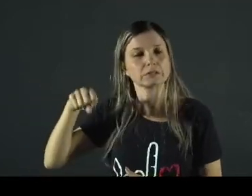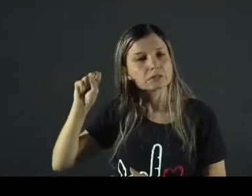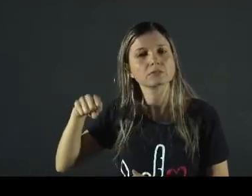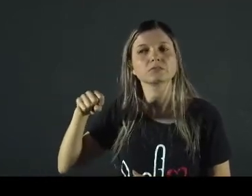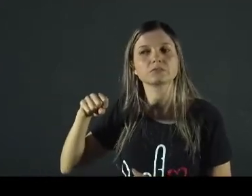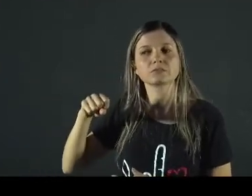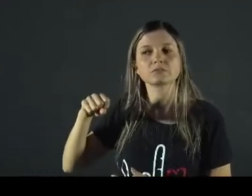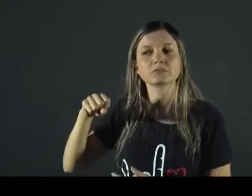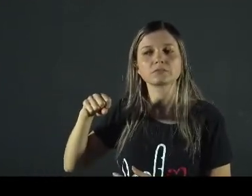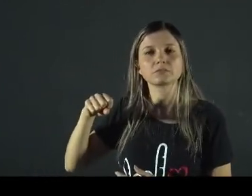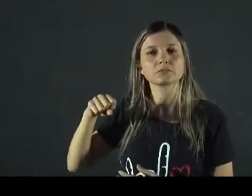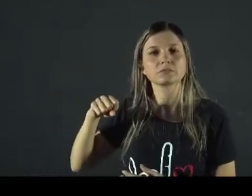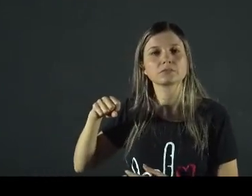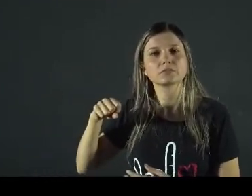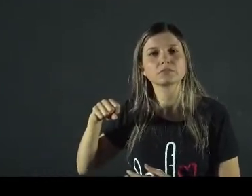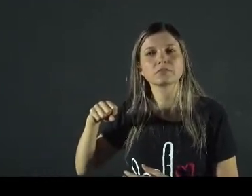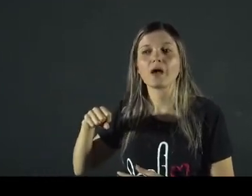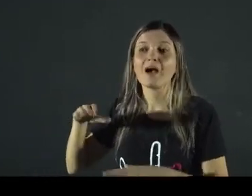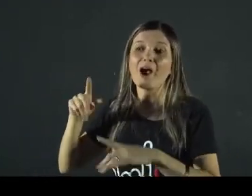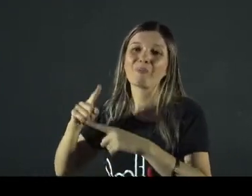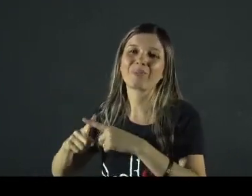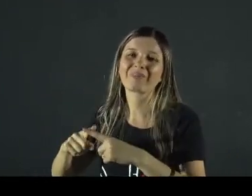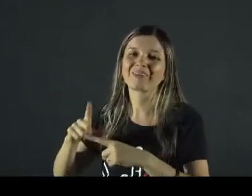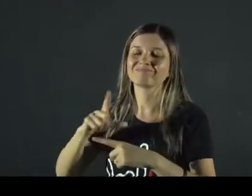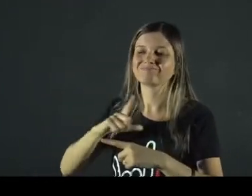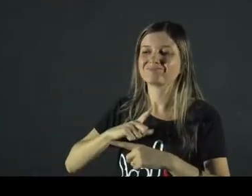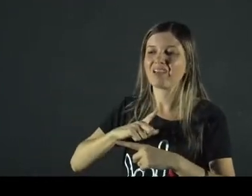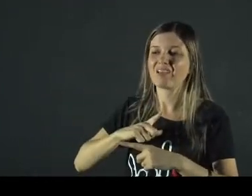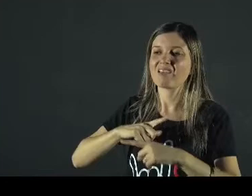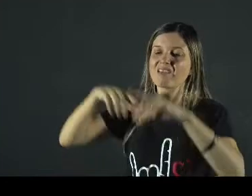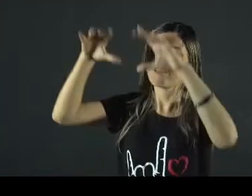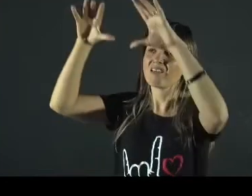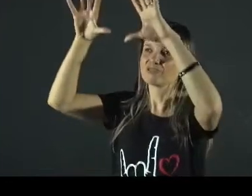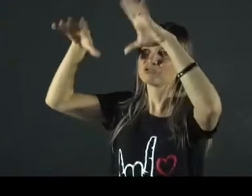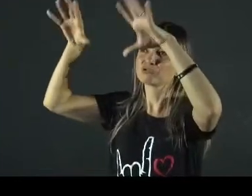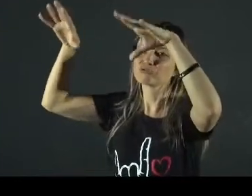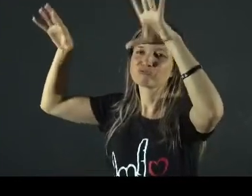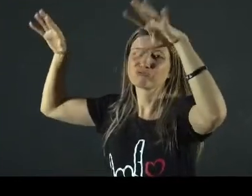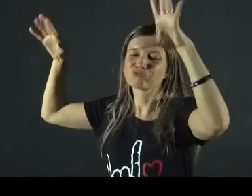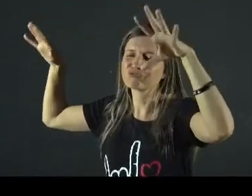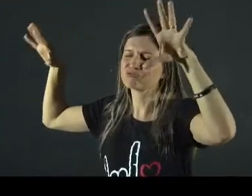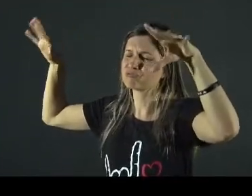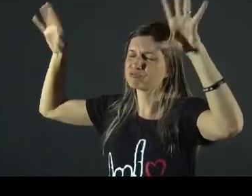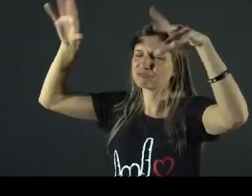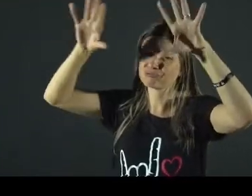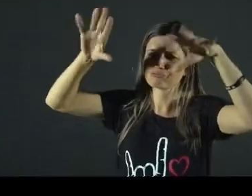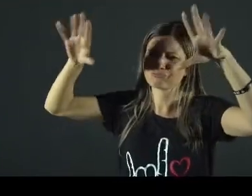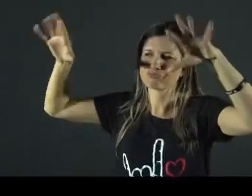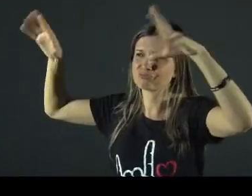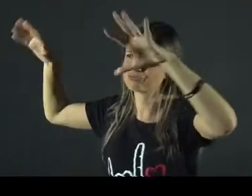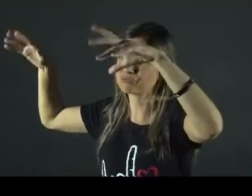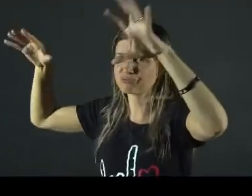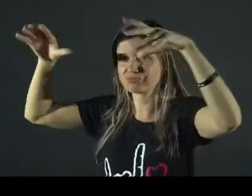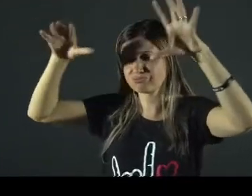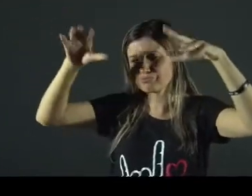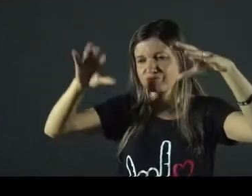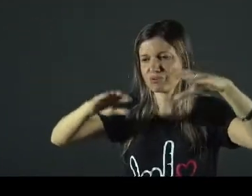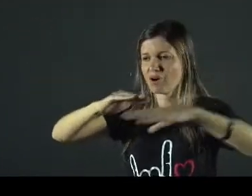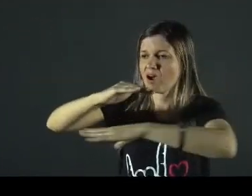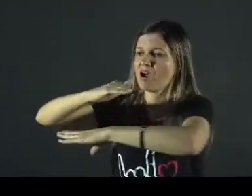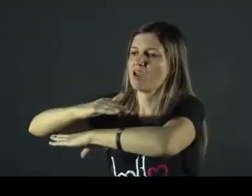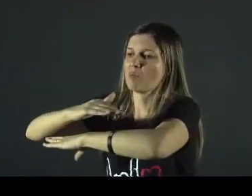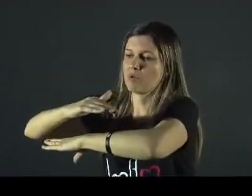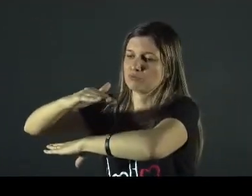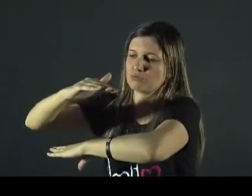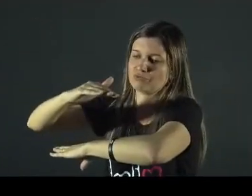É porque nós estamos na época das águas, na época da chuva, que chovia naquela região nordeste. E a ponte, ela